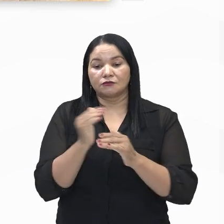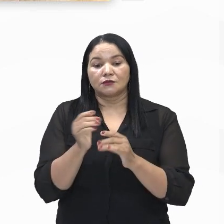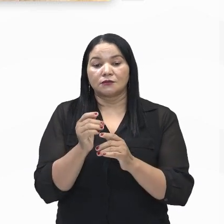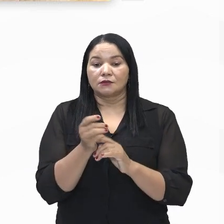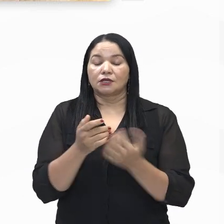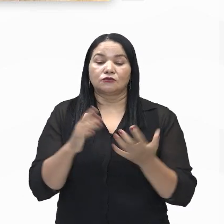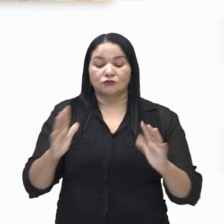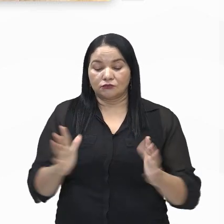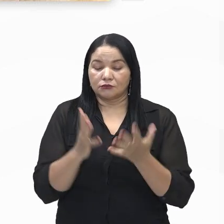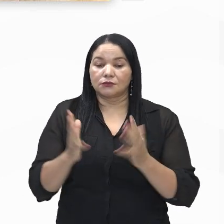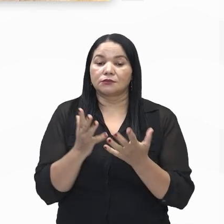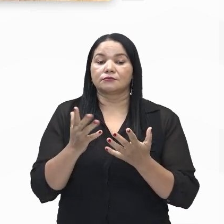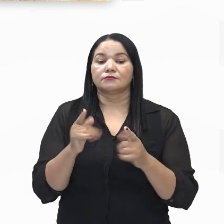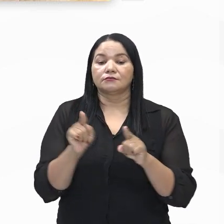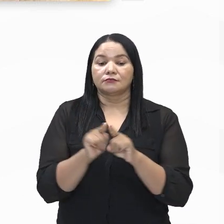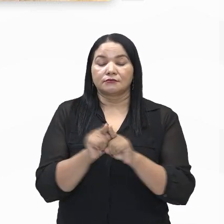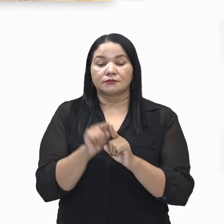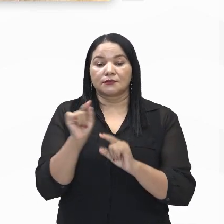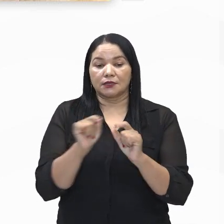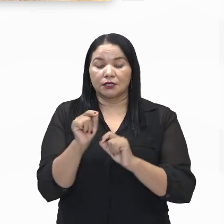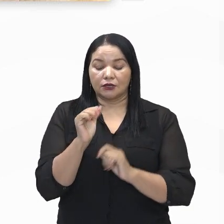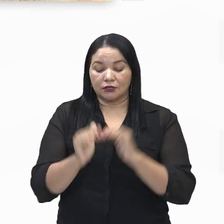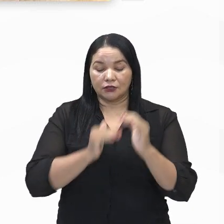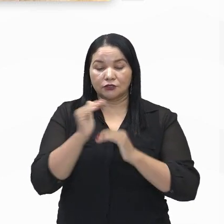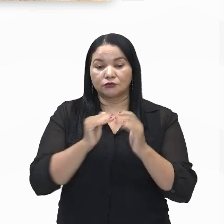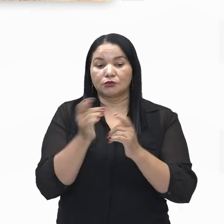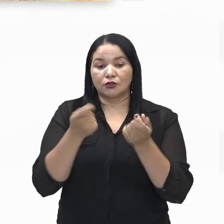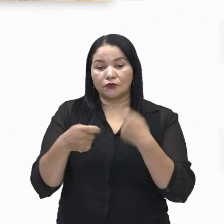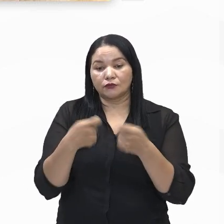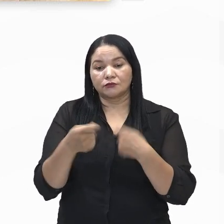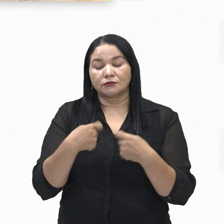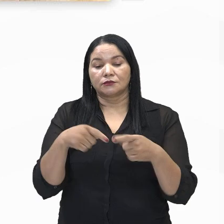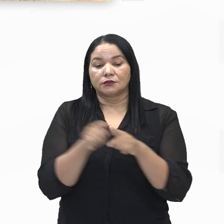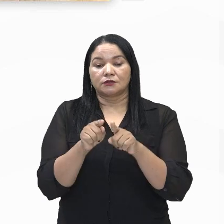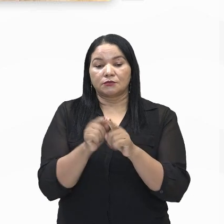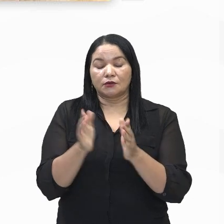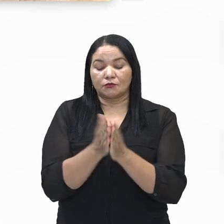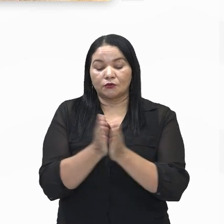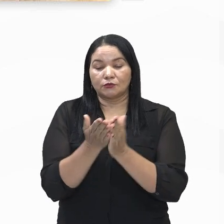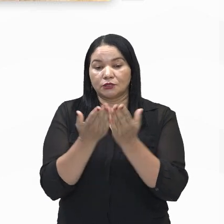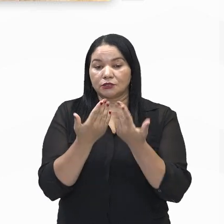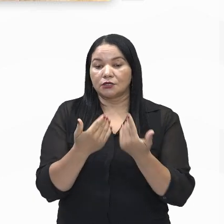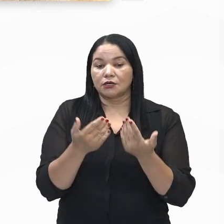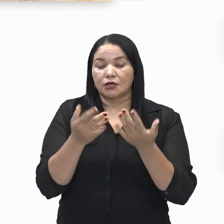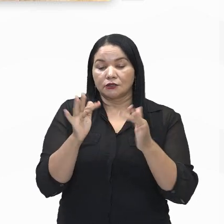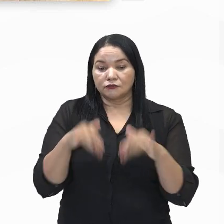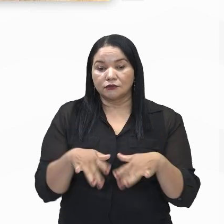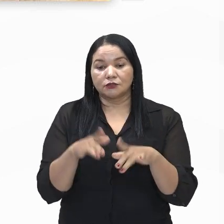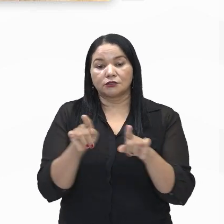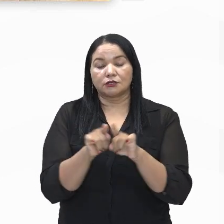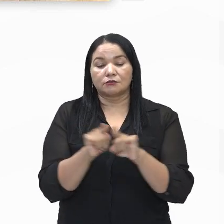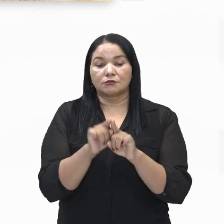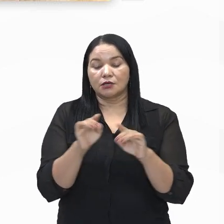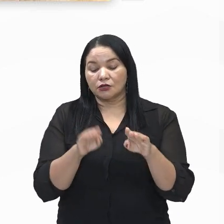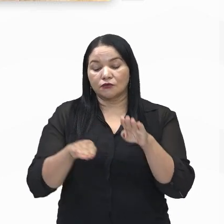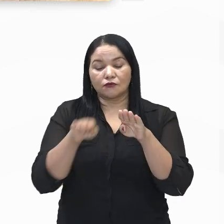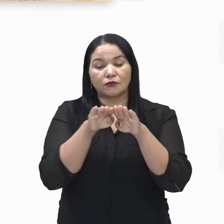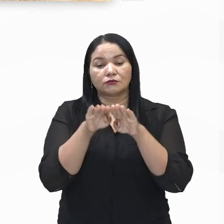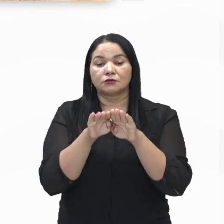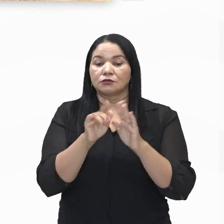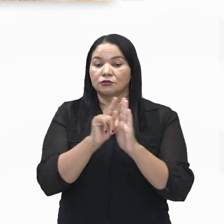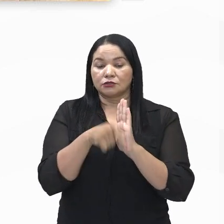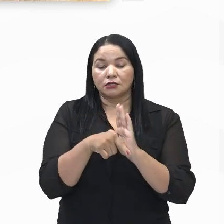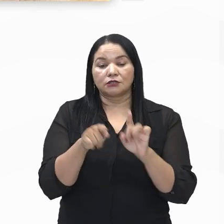sustentável. Ela promove o crescimento econômico, a redução da pobreza, a igualdade de gênero e a melhoria da